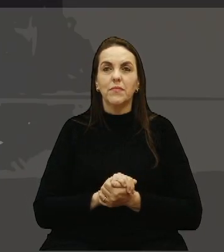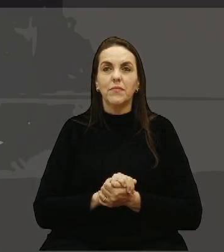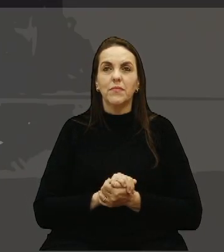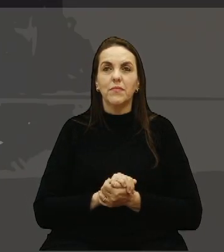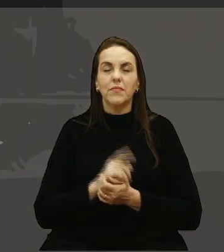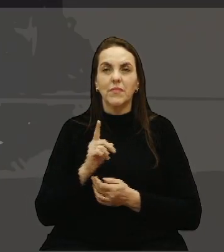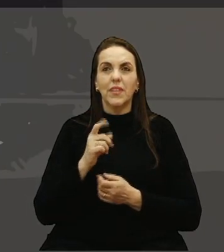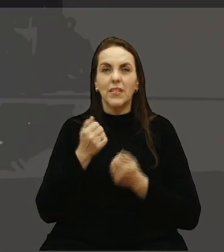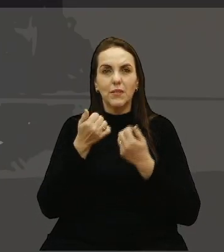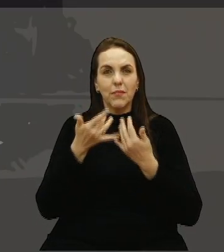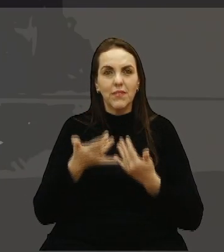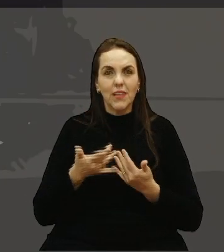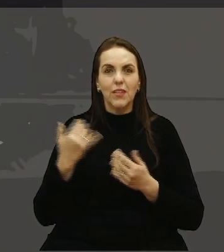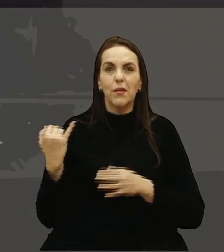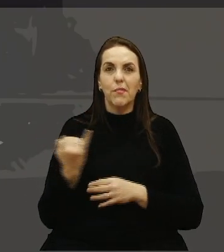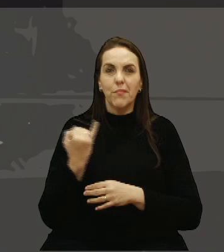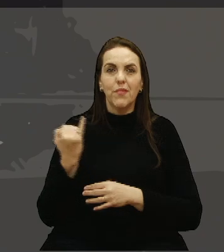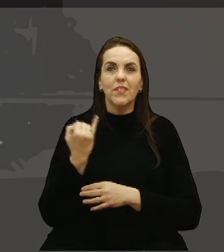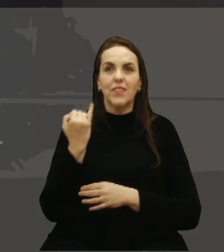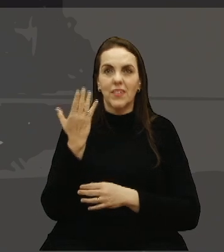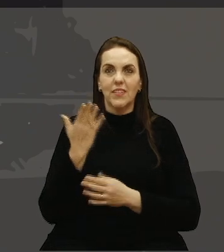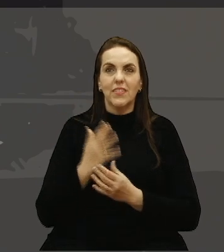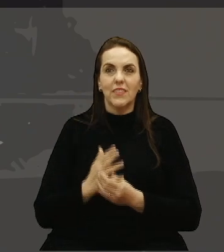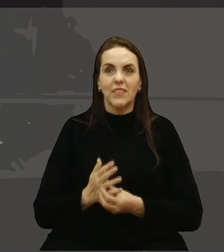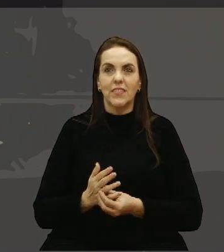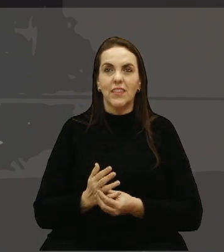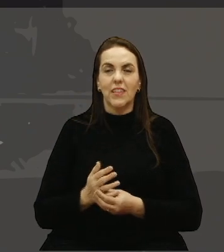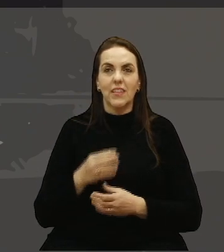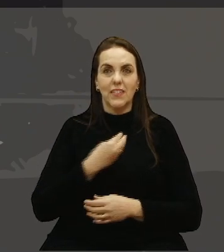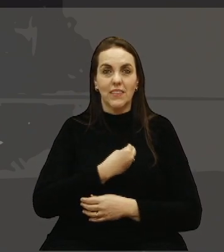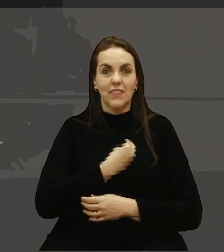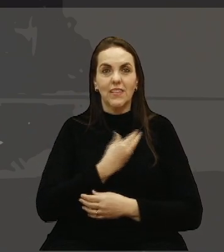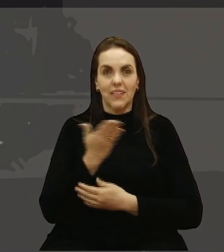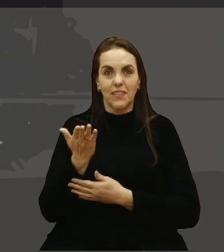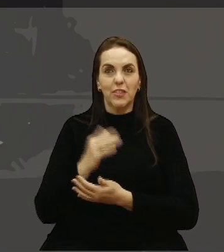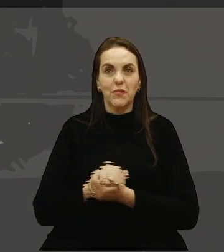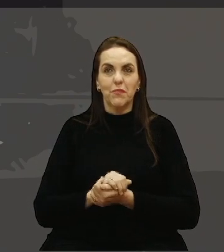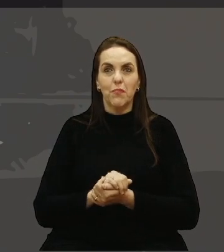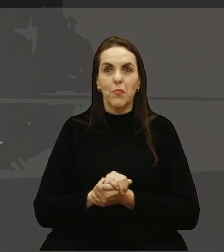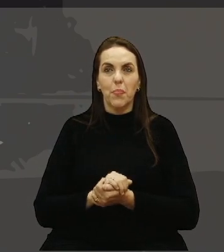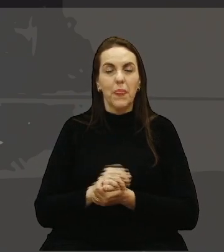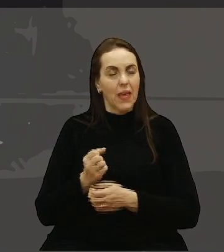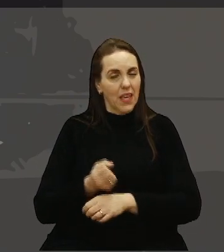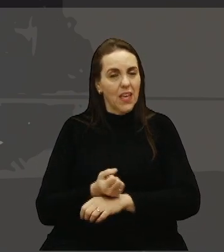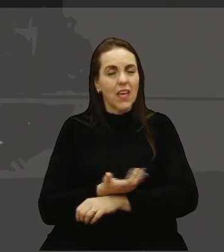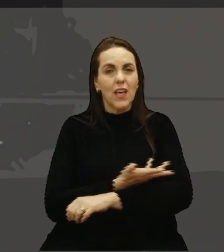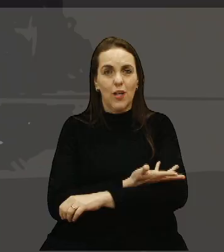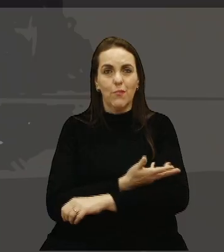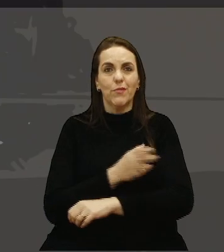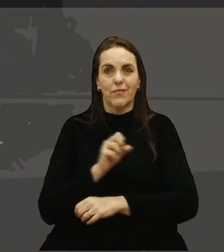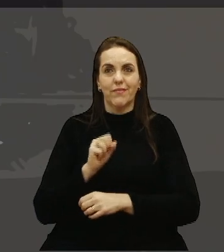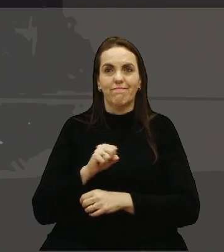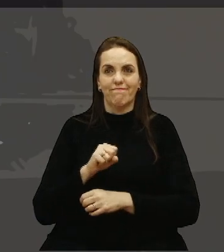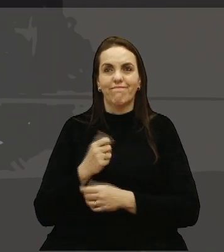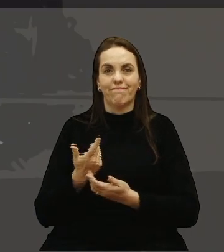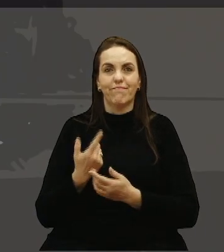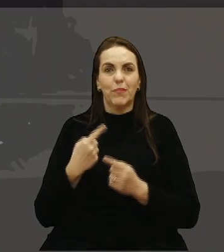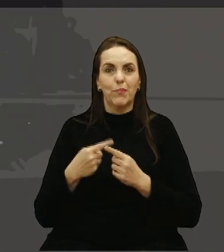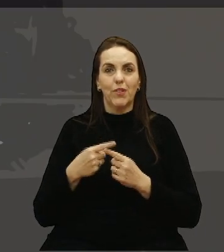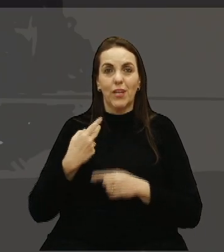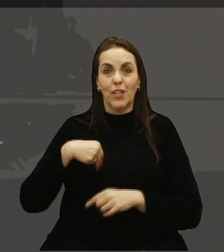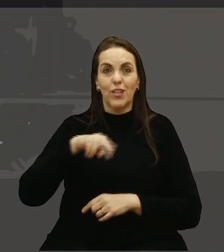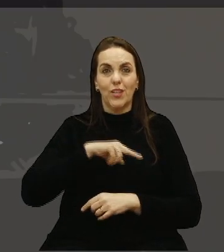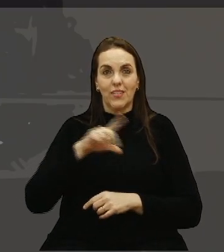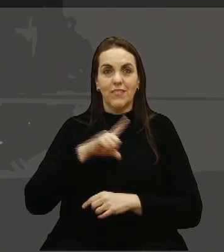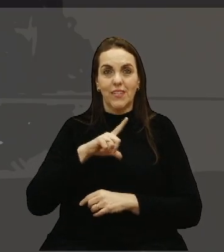deles dizerem da importância de estarem aqui. E emociona um pouquinho, porque nós temos aqui a